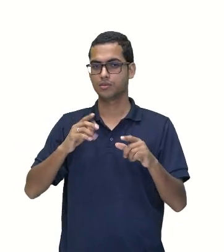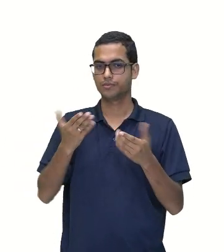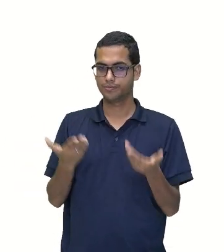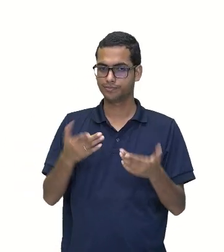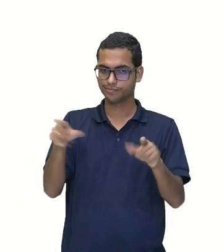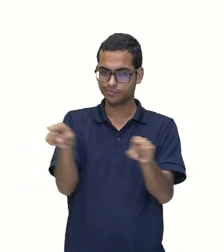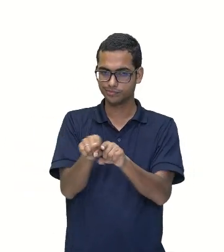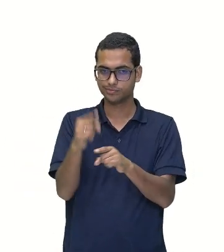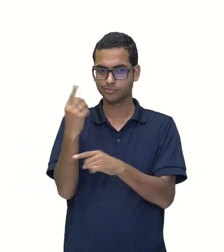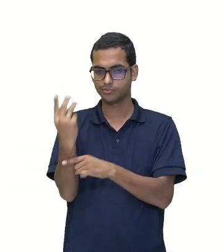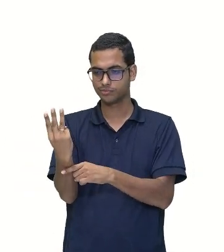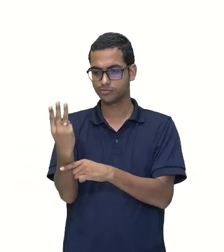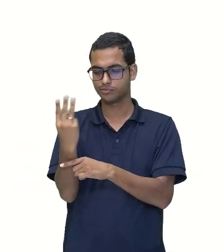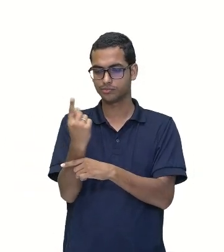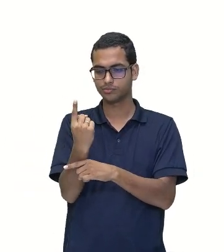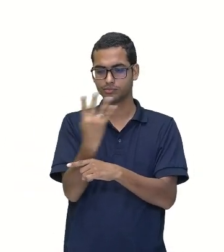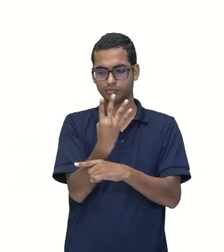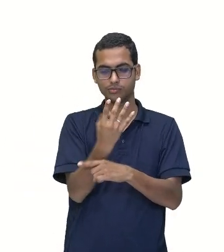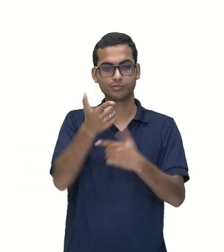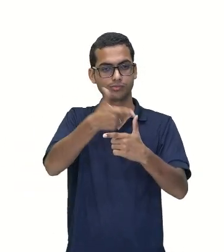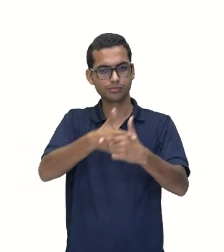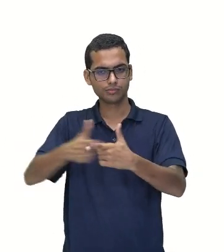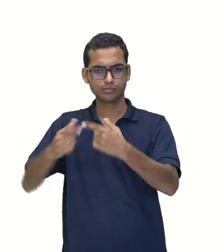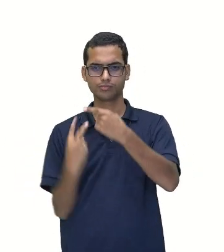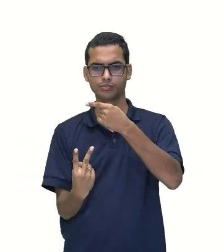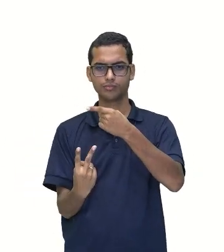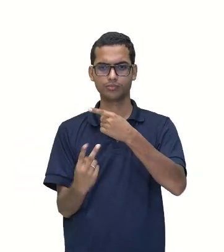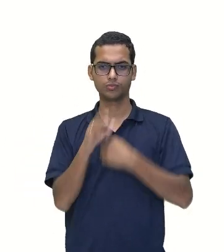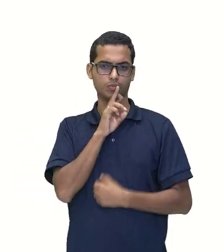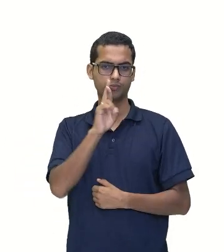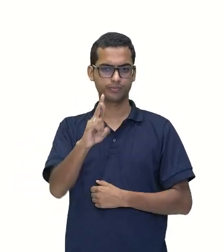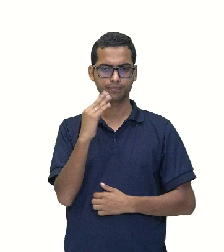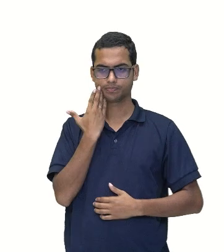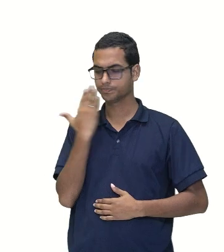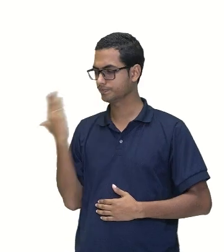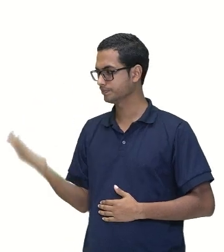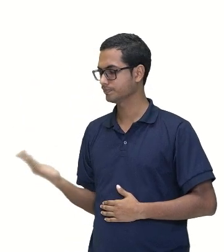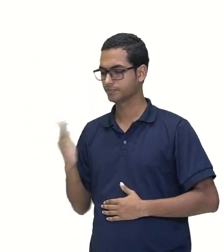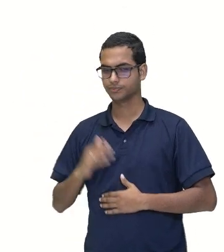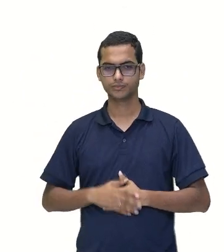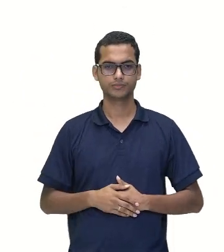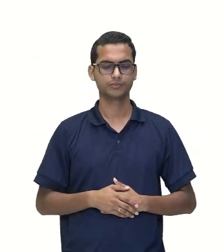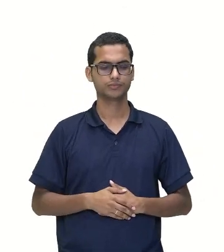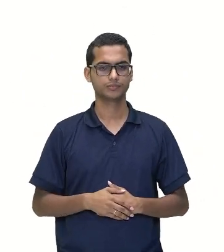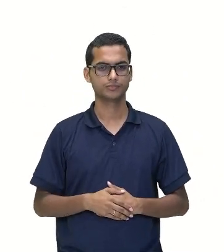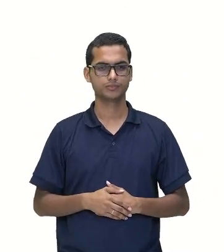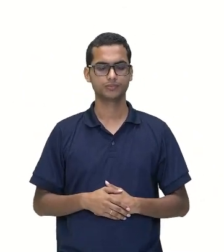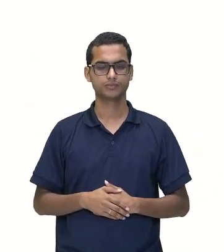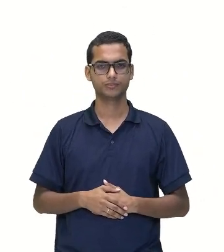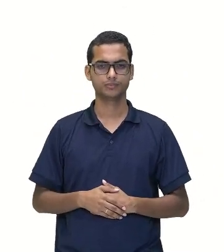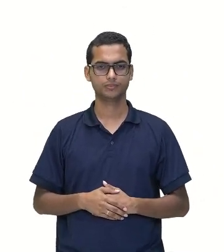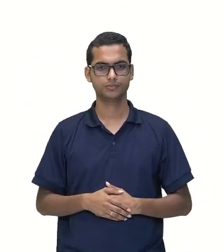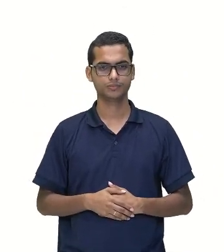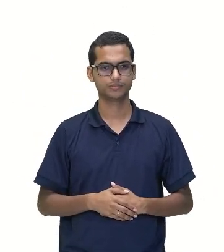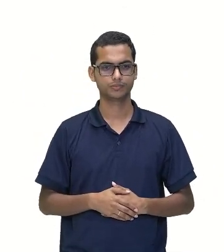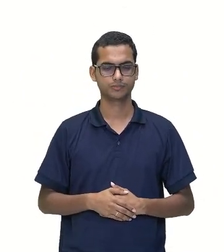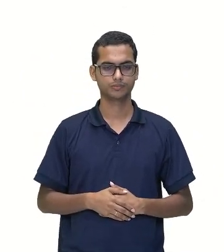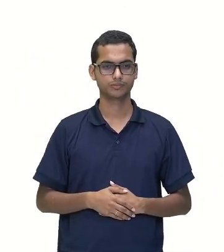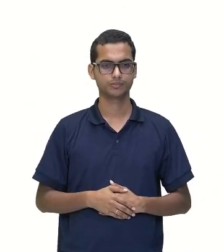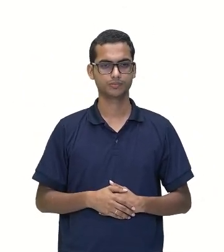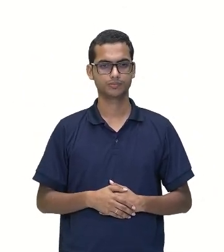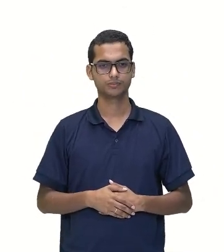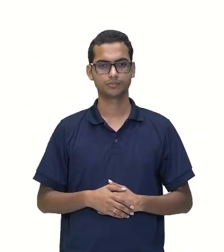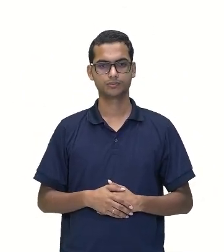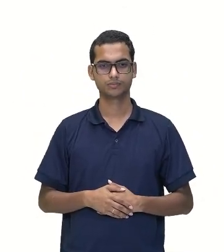dividir 314 por 2. Tudo bem? Ou seja, a Marina, ela caminhou